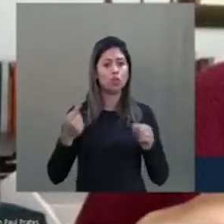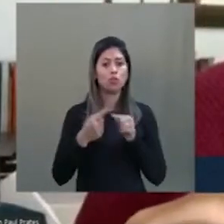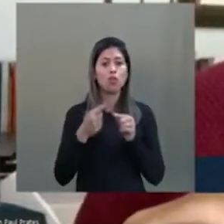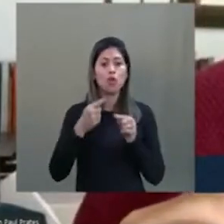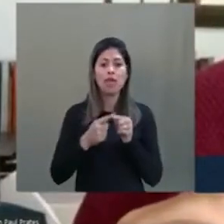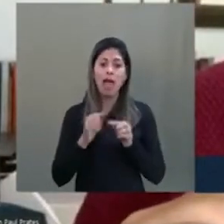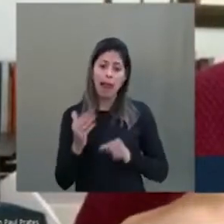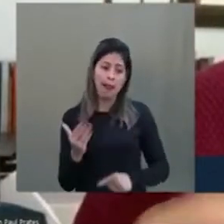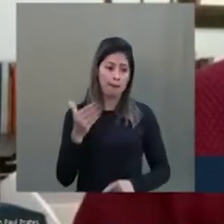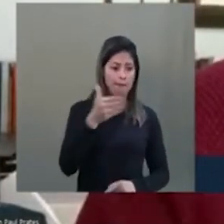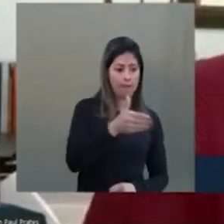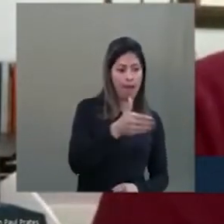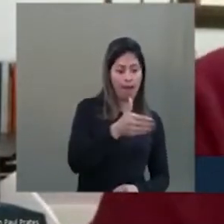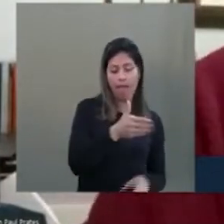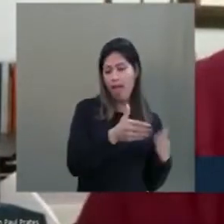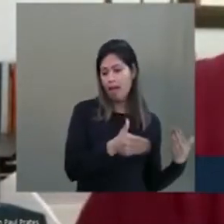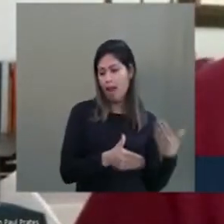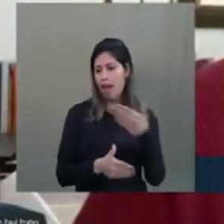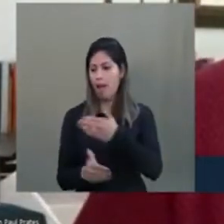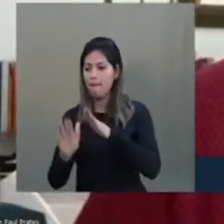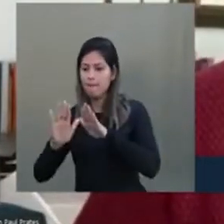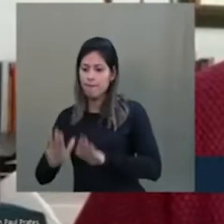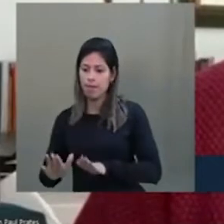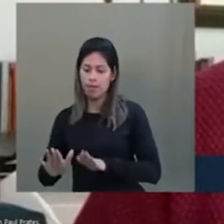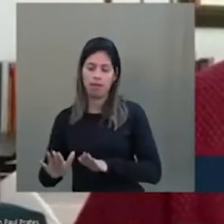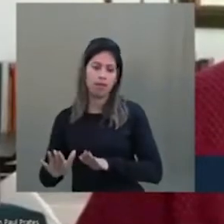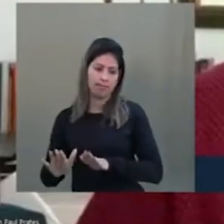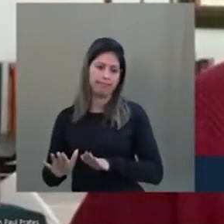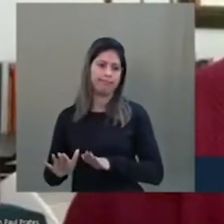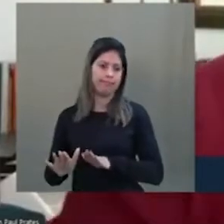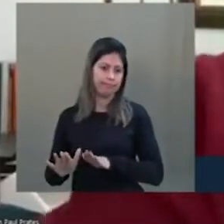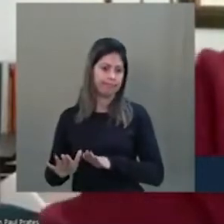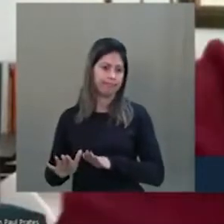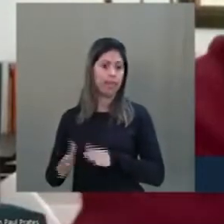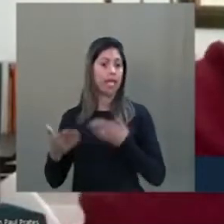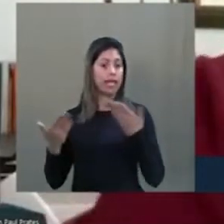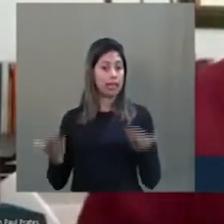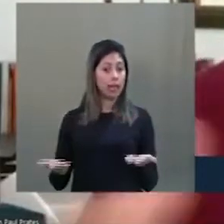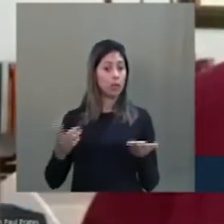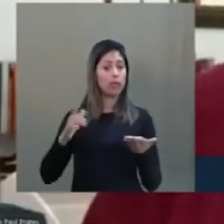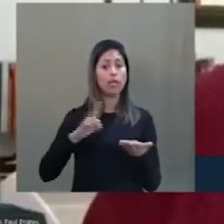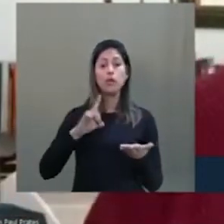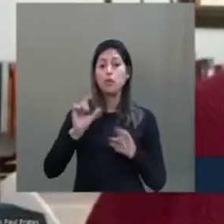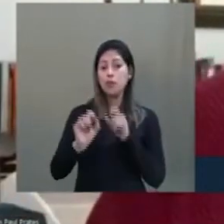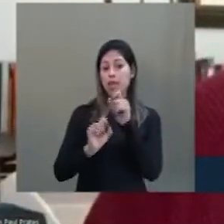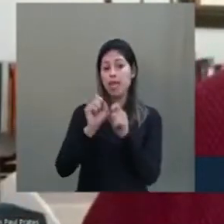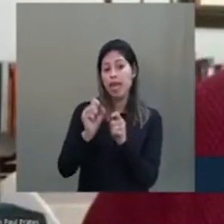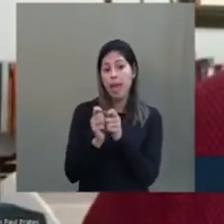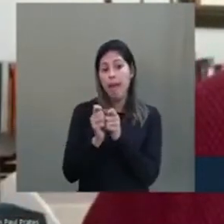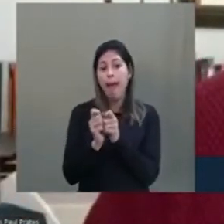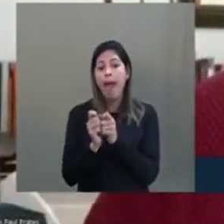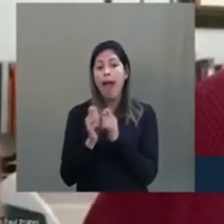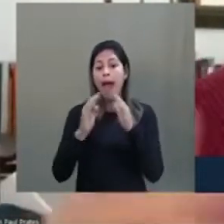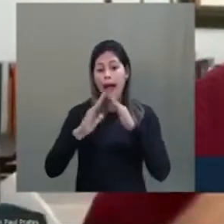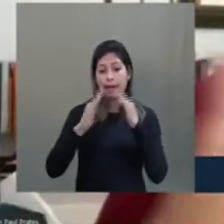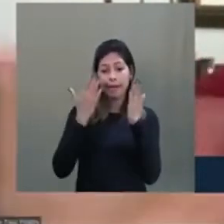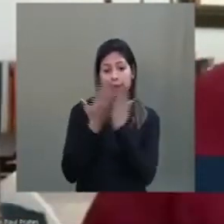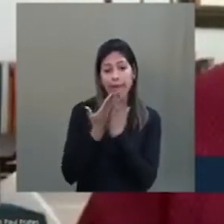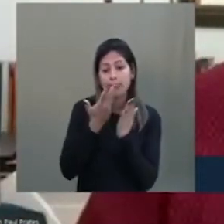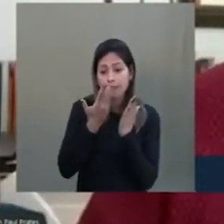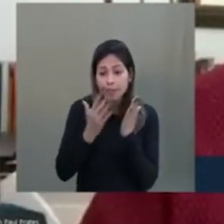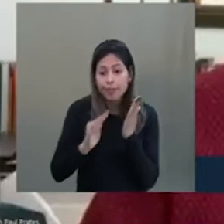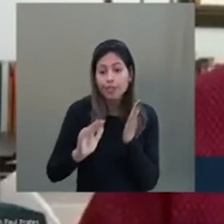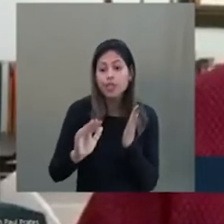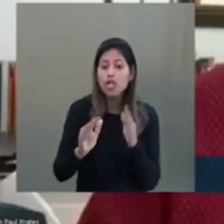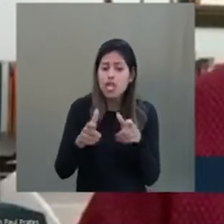campanhas para executivo, como eu enfrentei aqui em Natal, que a maior parte das creches no Brasil não são de